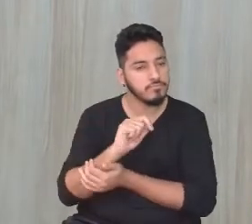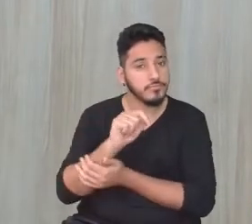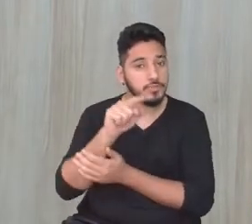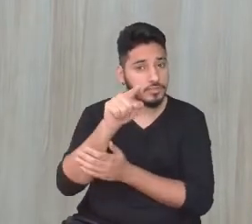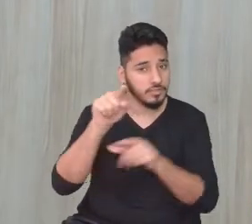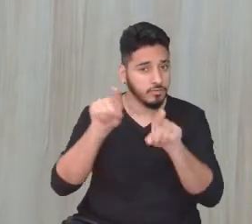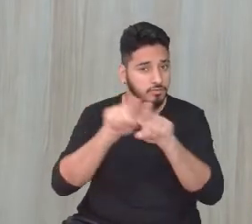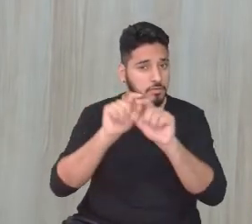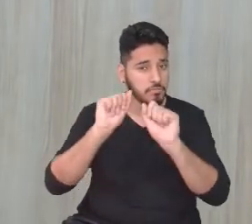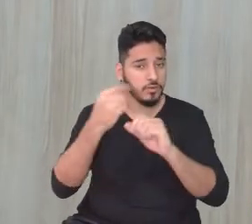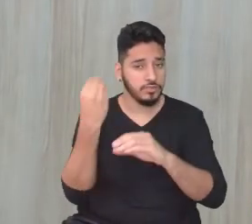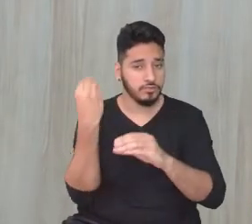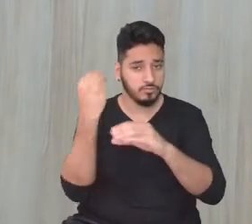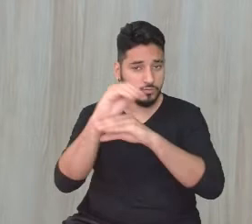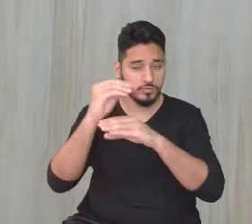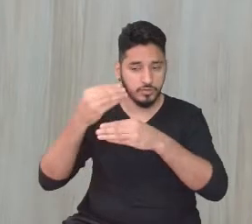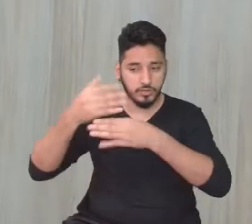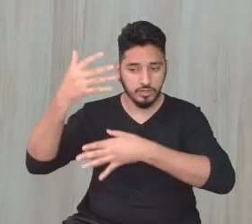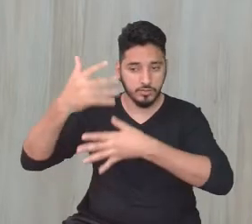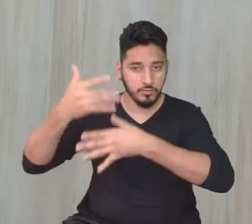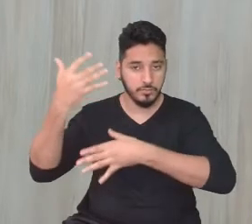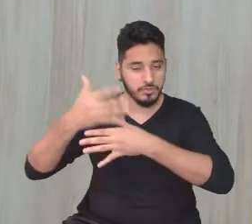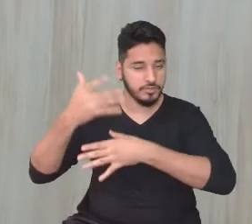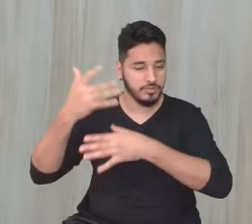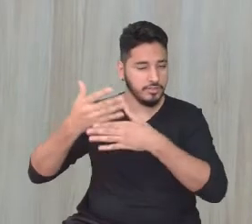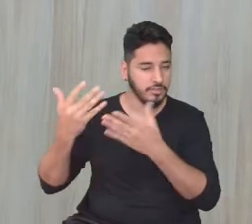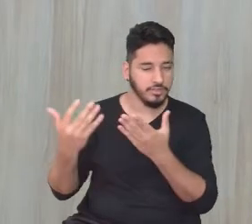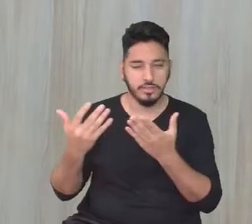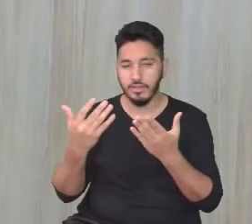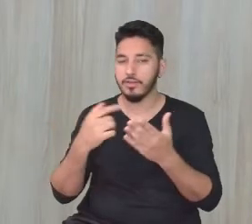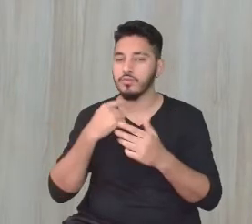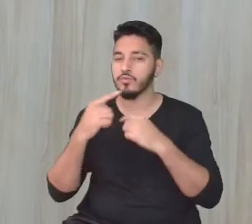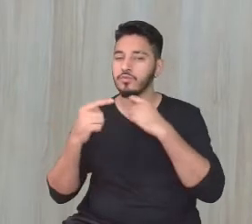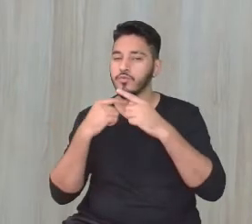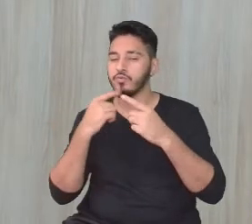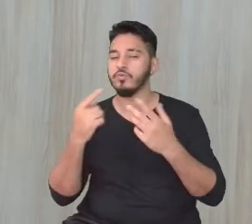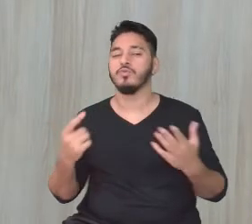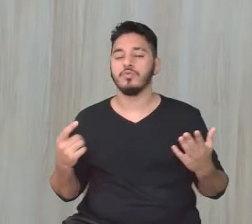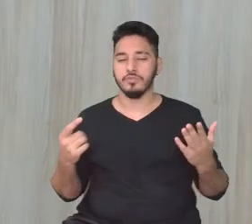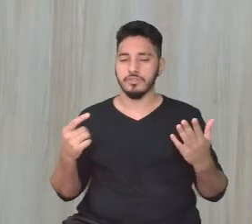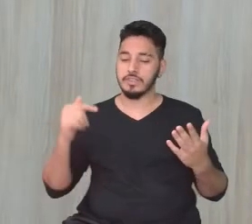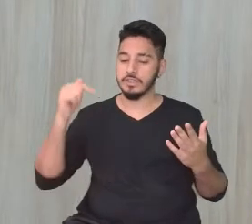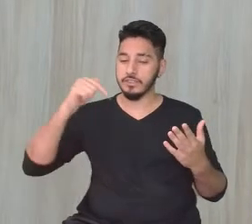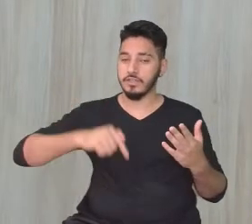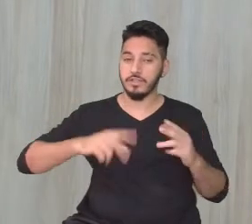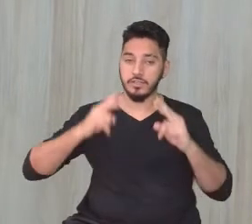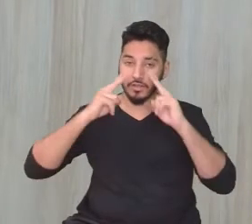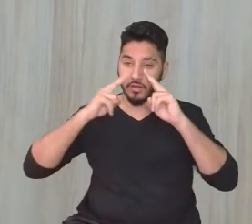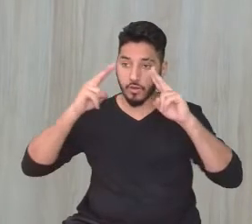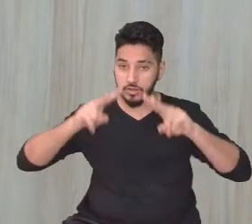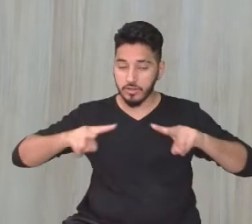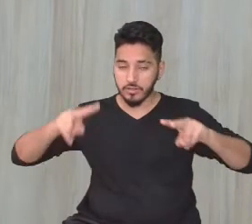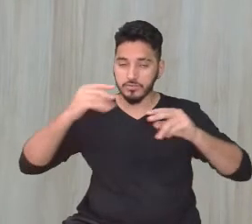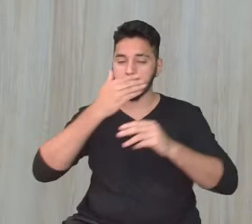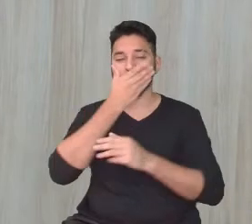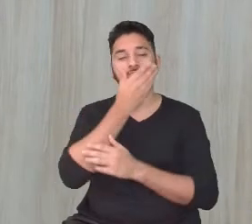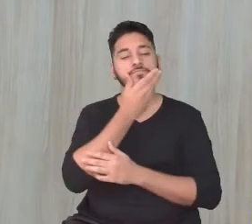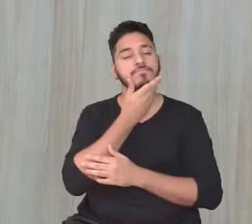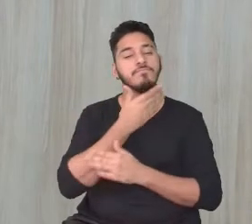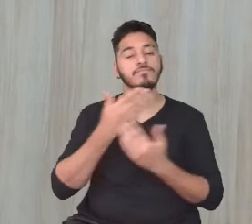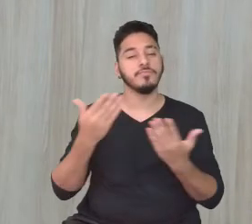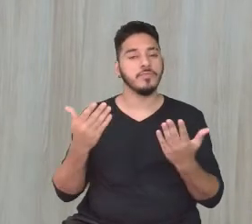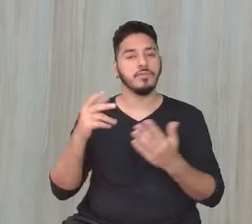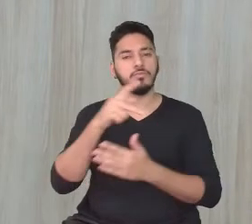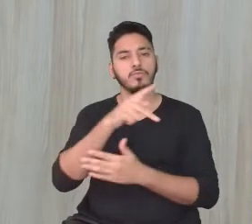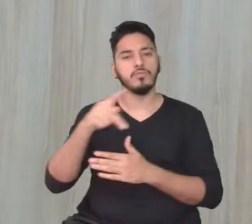lá um recado nos comentários alguma dúvida que a gente está sempre aqui de coelho então